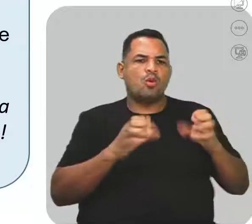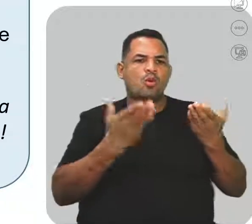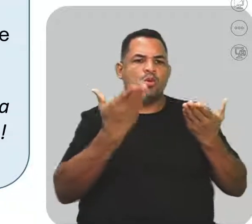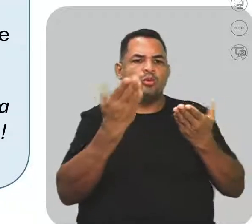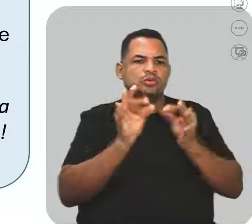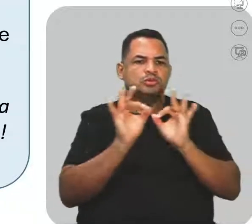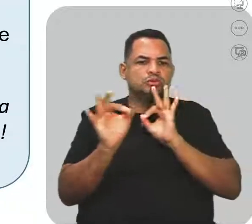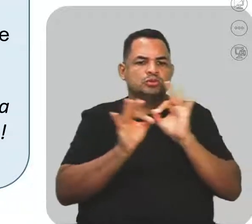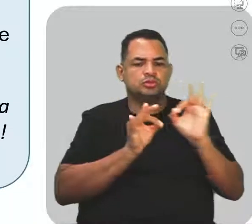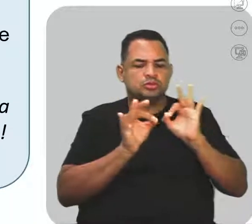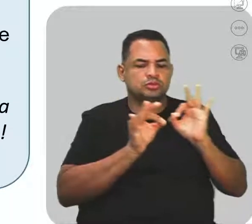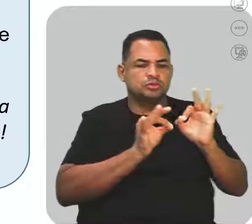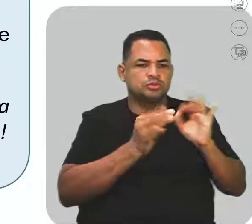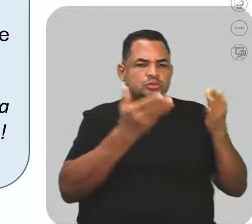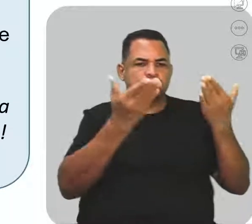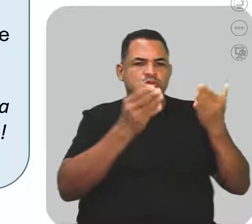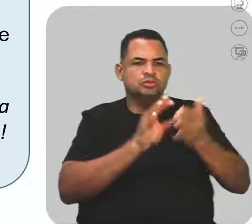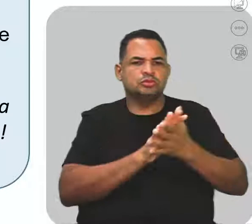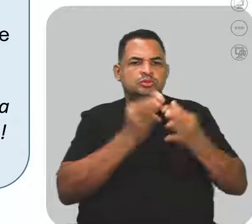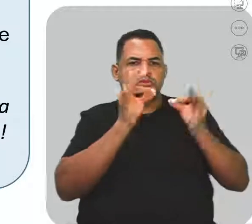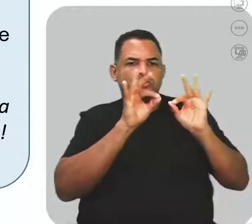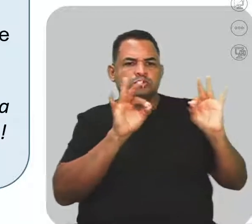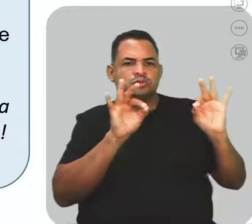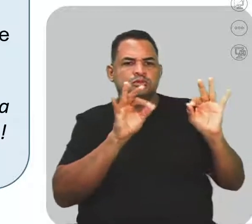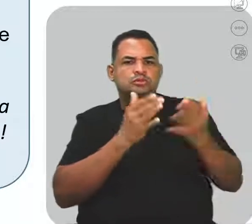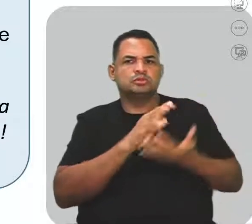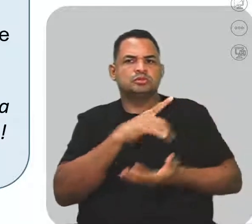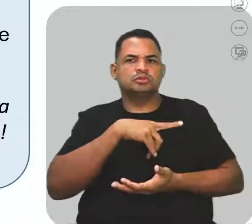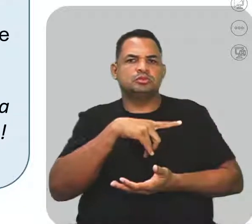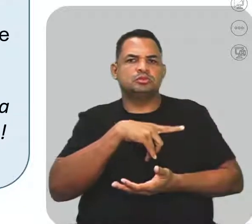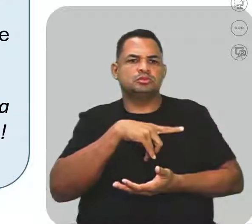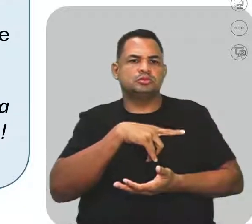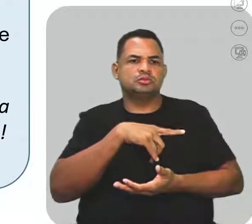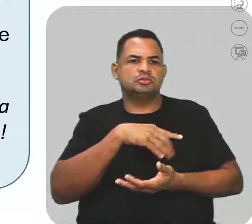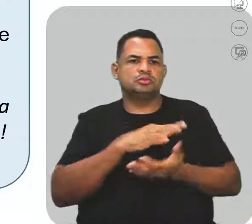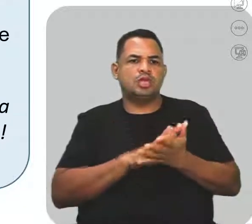na construção desse período simples. Ele vai ter